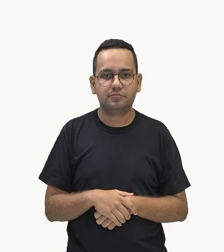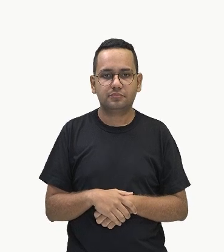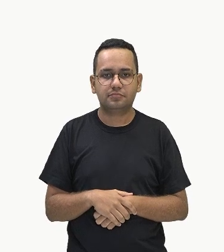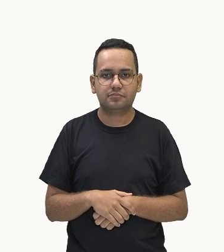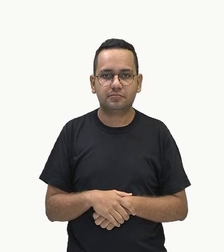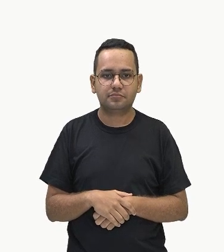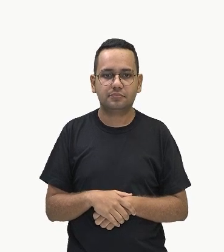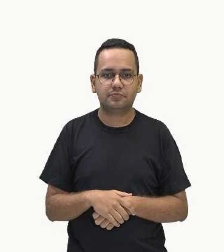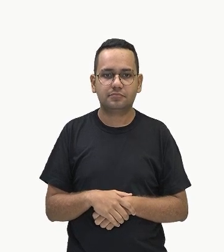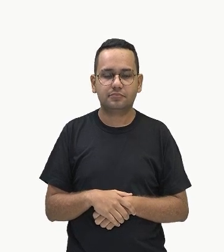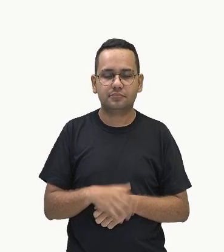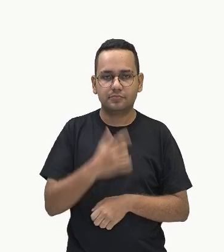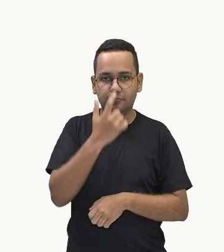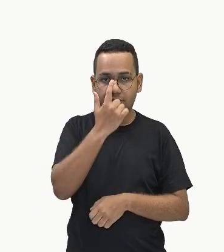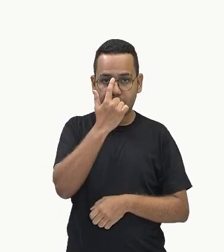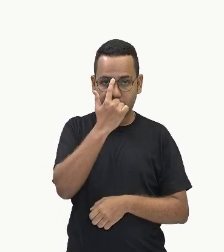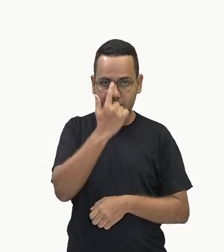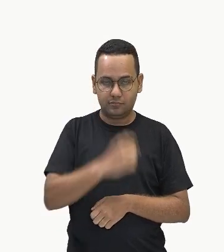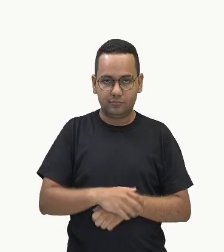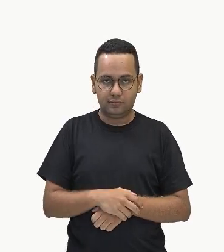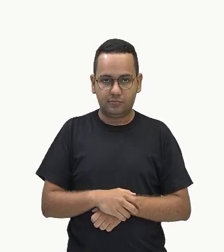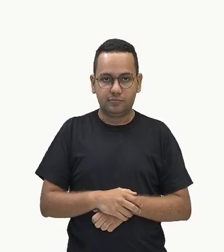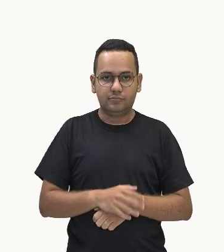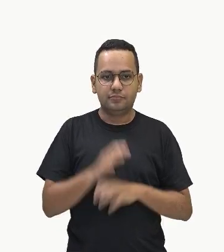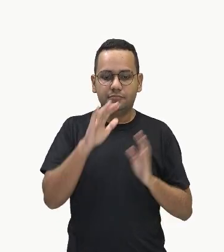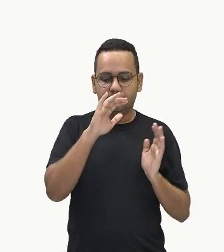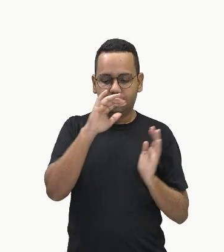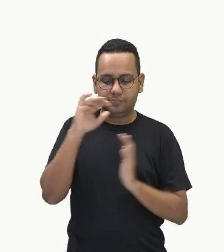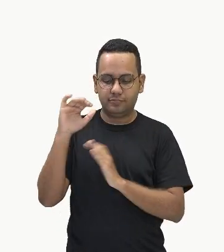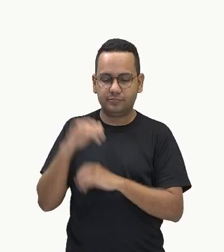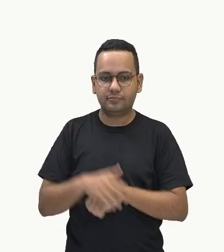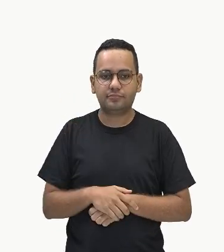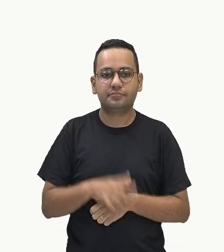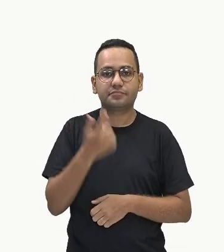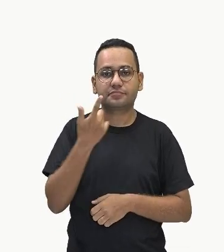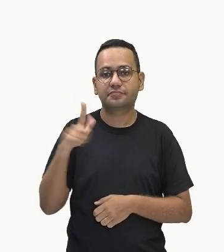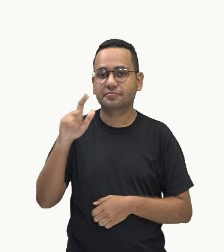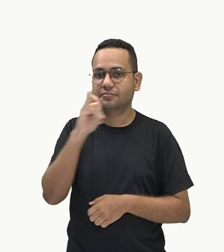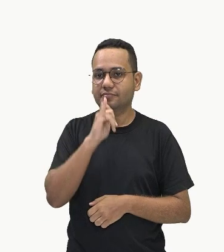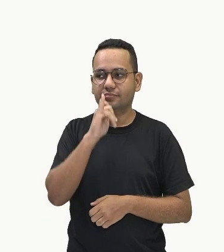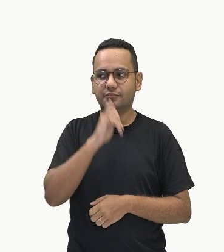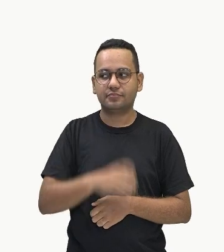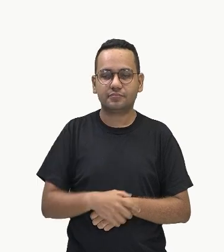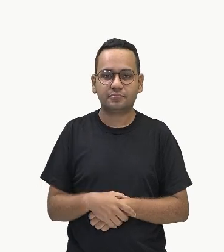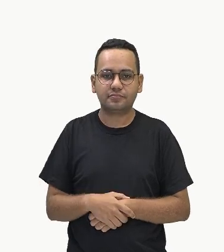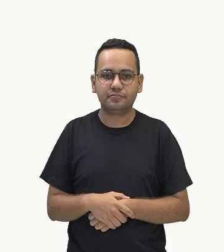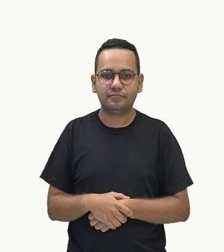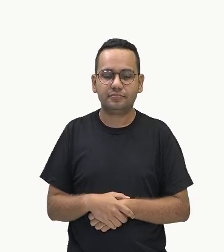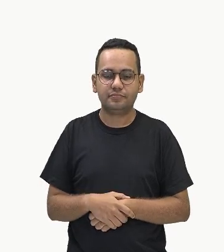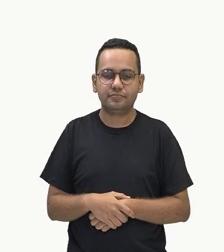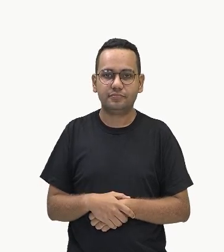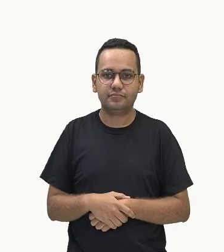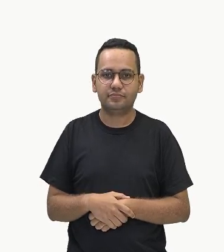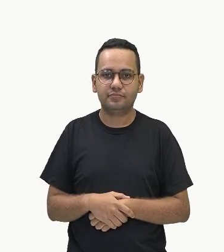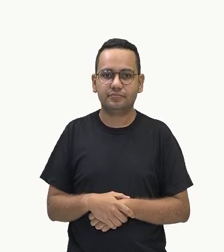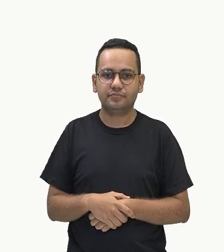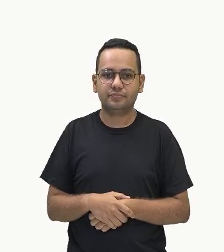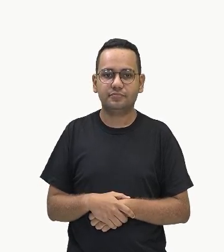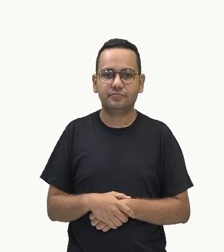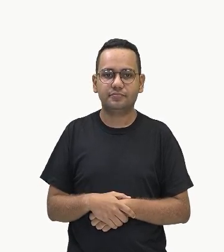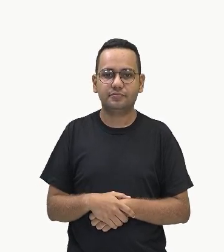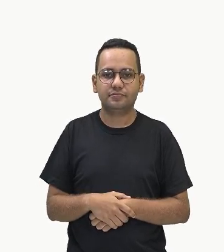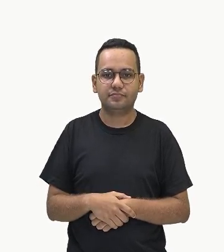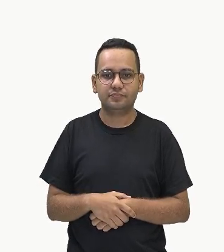Tudo ok? Vamos seguindo em frente. Vamos aí para mais um exemplo. Observe que a gente sempre vai